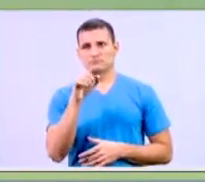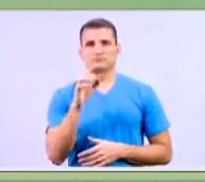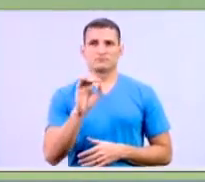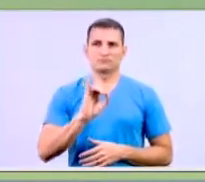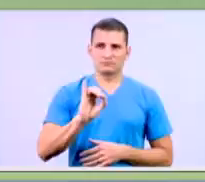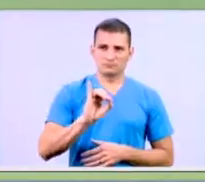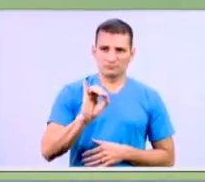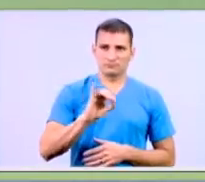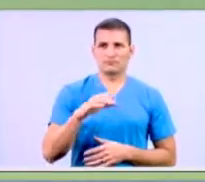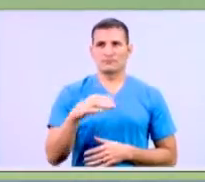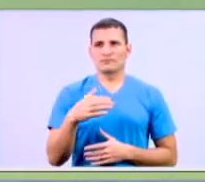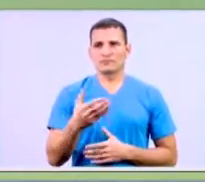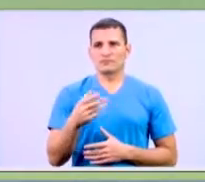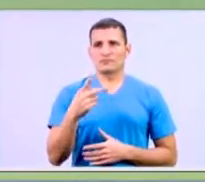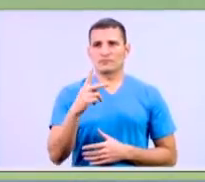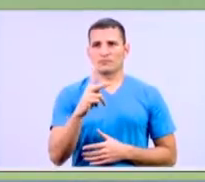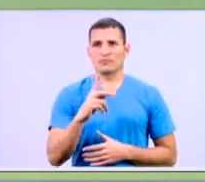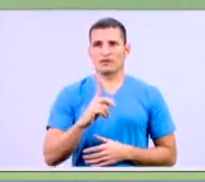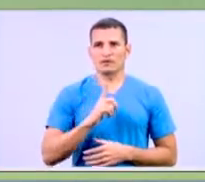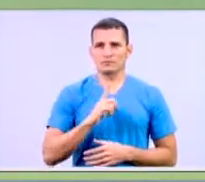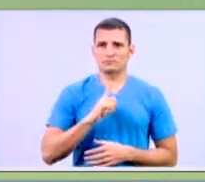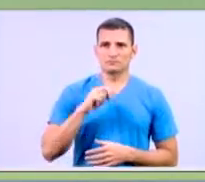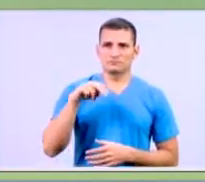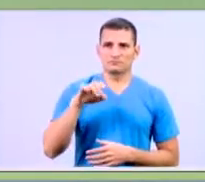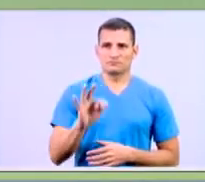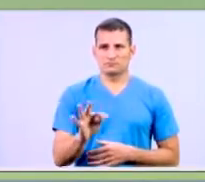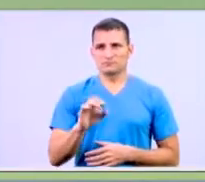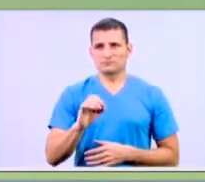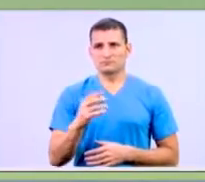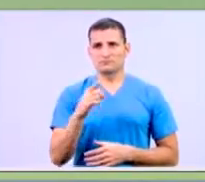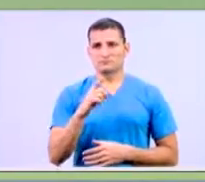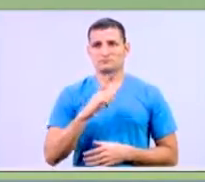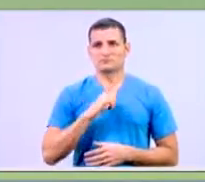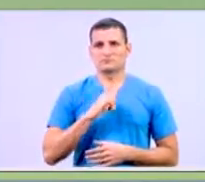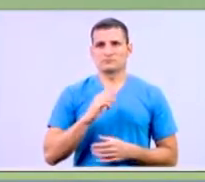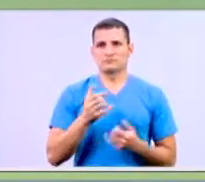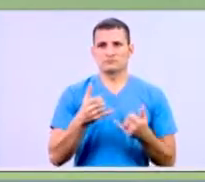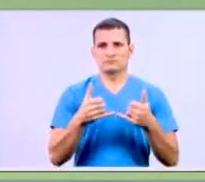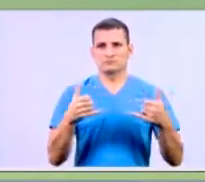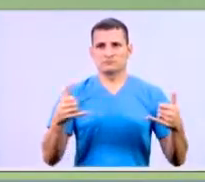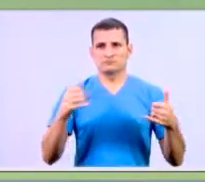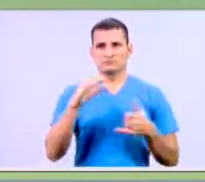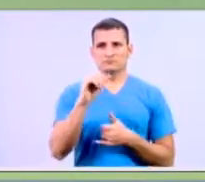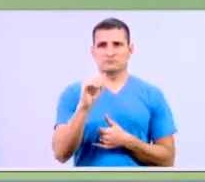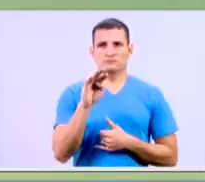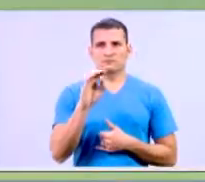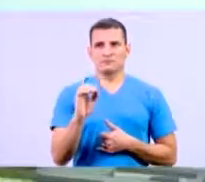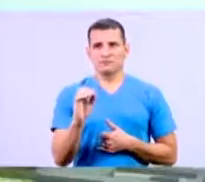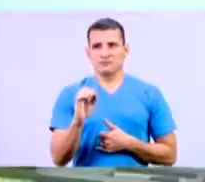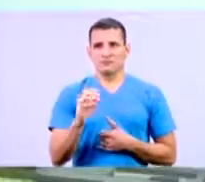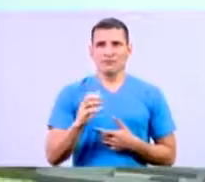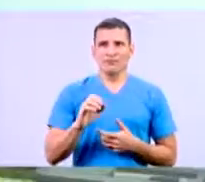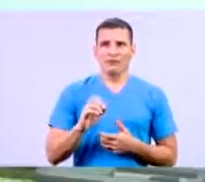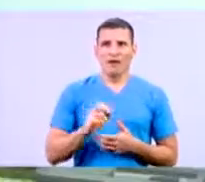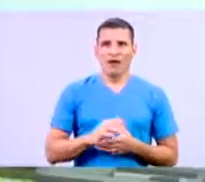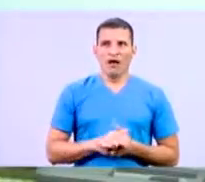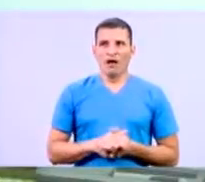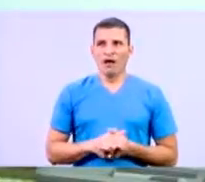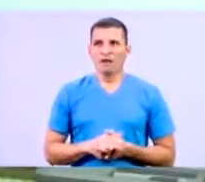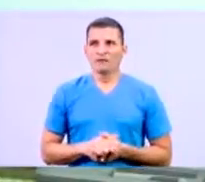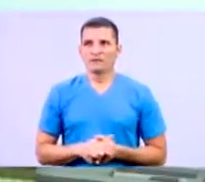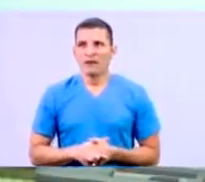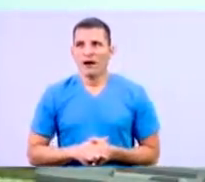ou então você tem uma NET, ou então você tem aquele provedor a cabo, provedor de internet a rádio aí que chama-se, vamos